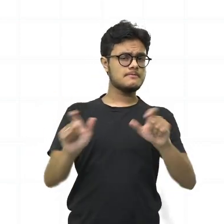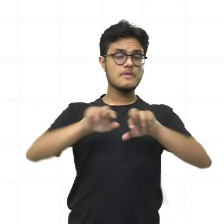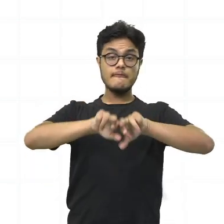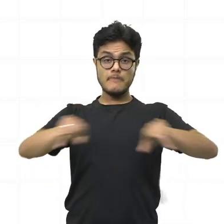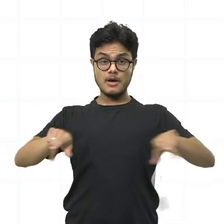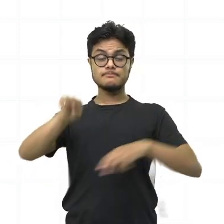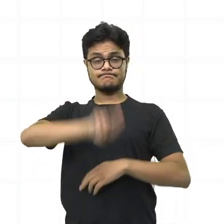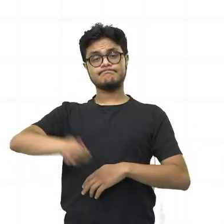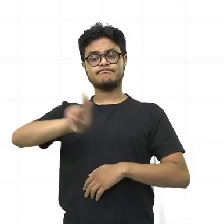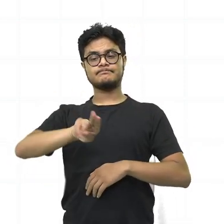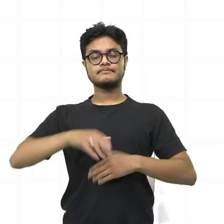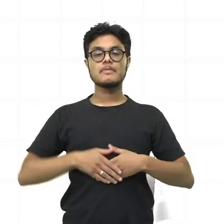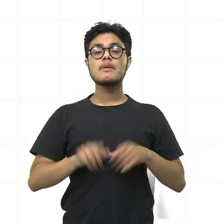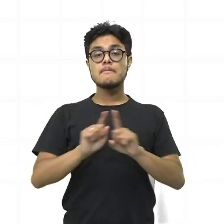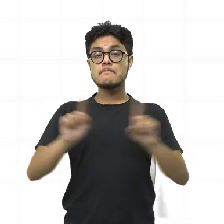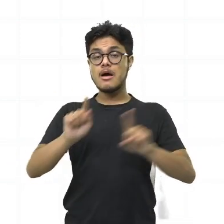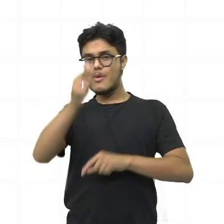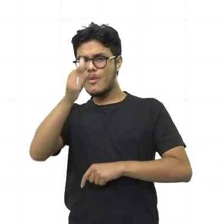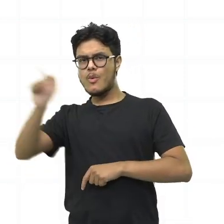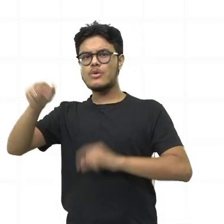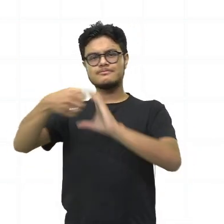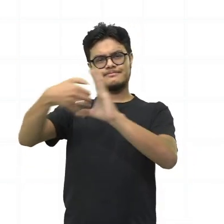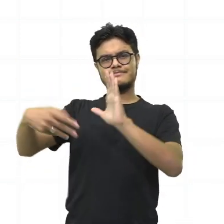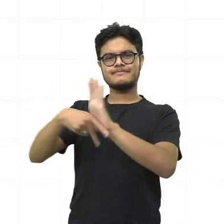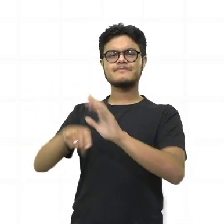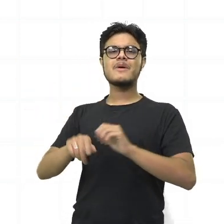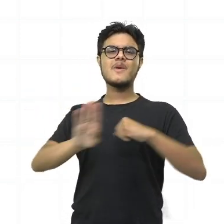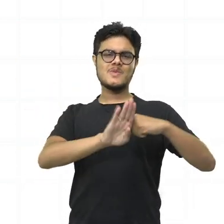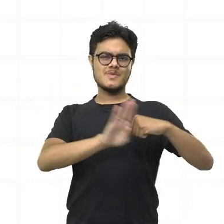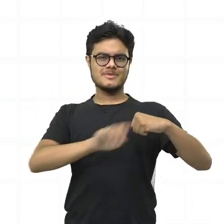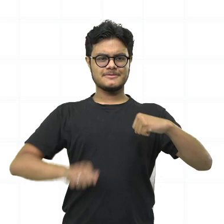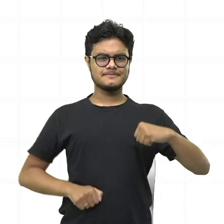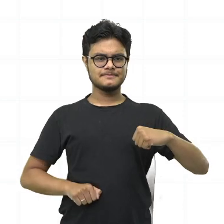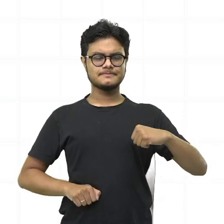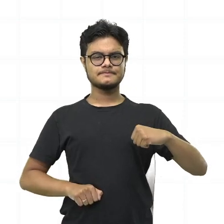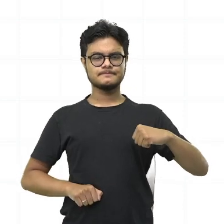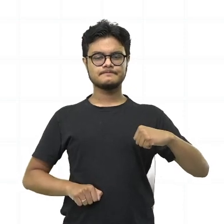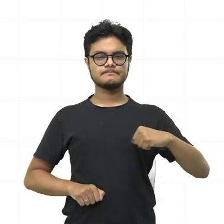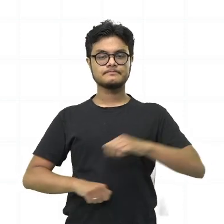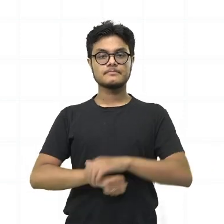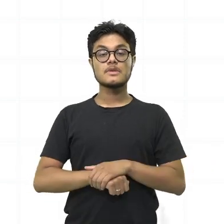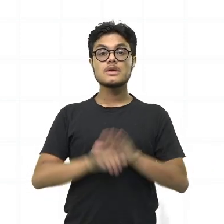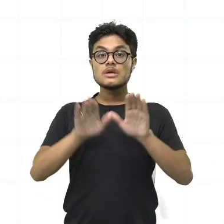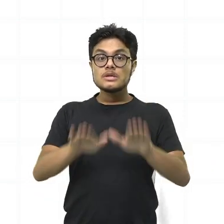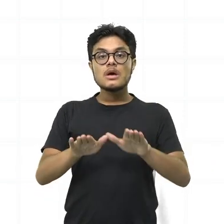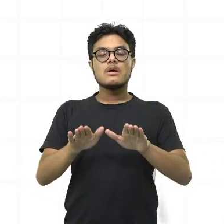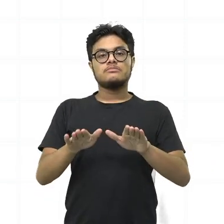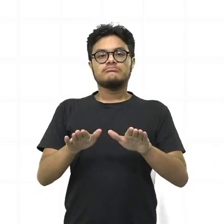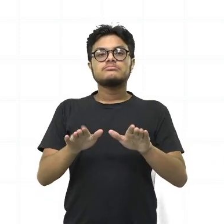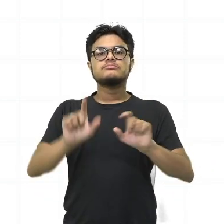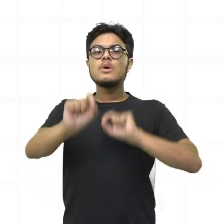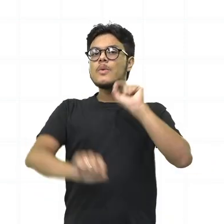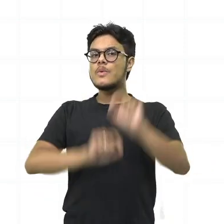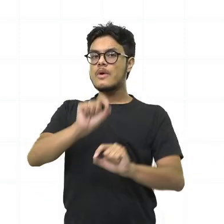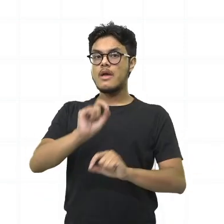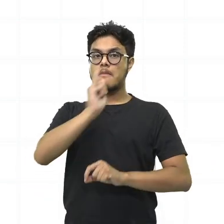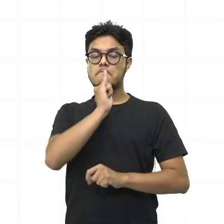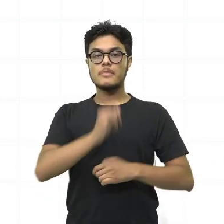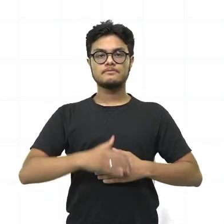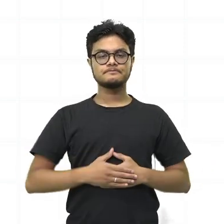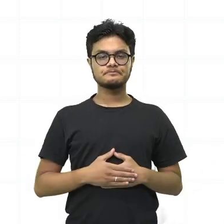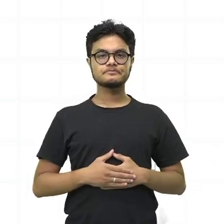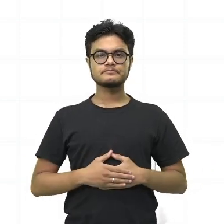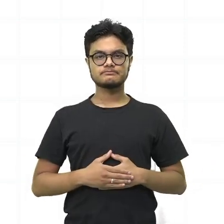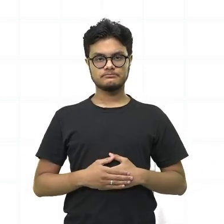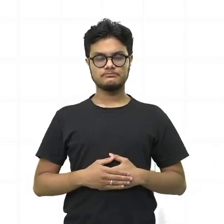chuva, guarda-roupa, só que com uma outra classificação do nosso substantivo, tá, gente? Vejam que nós estamos aí fazendo,